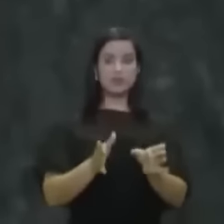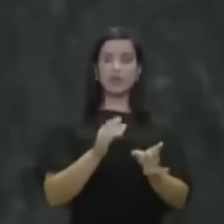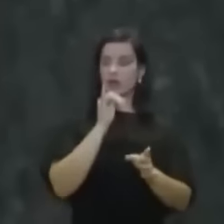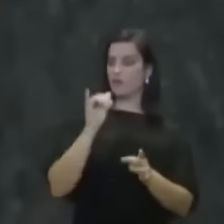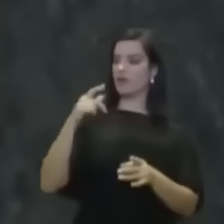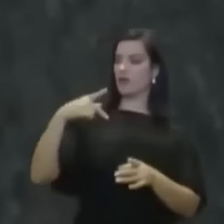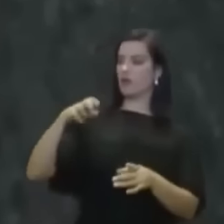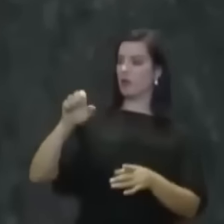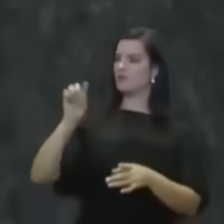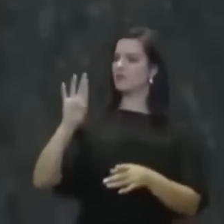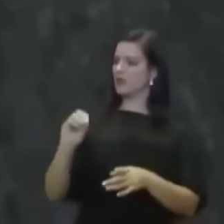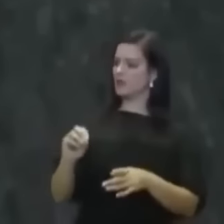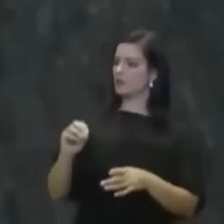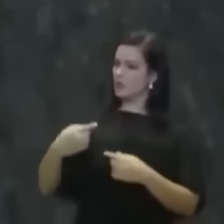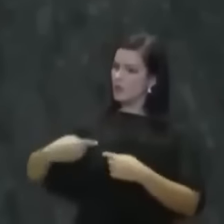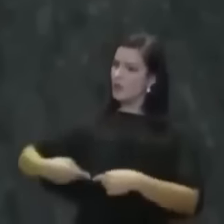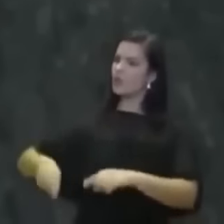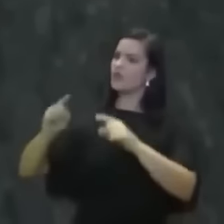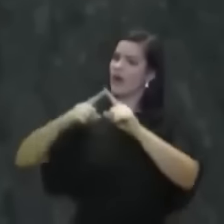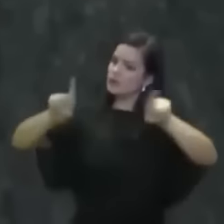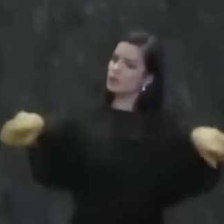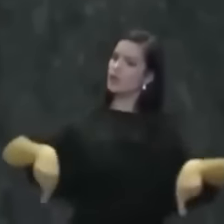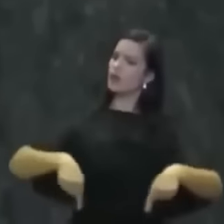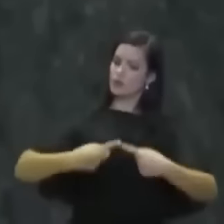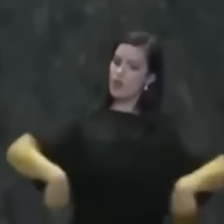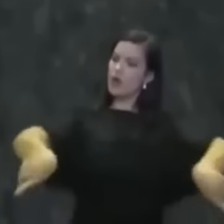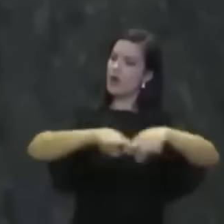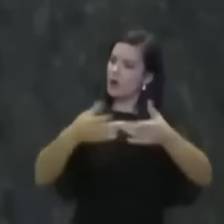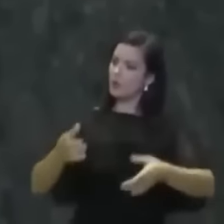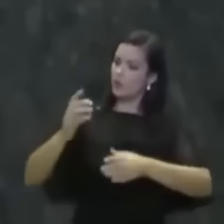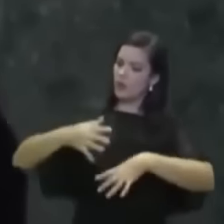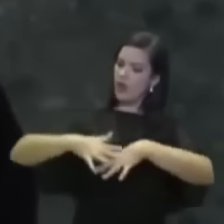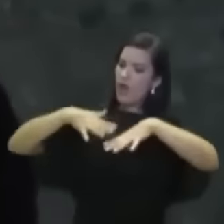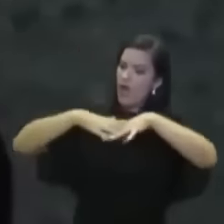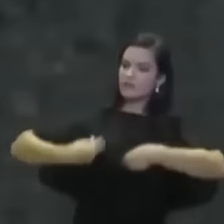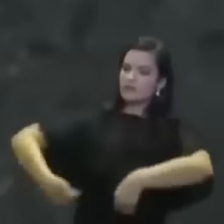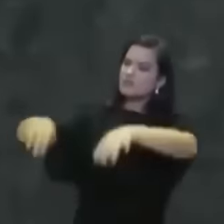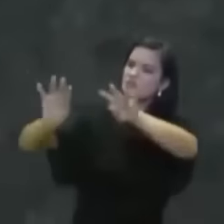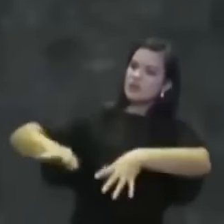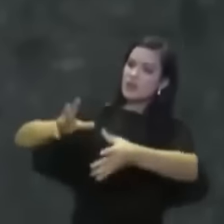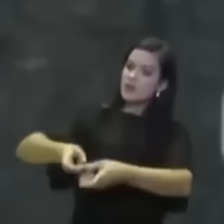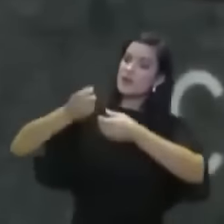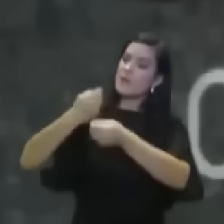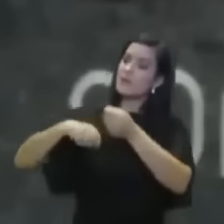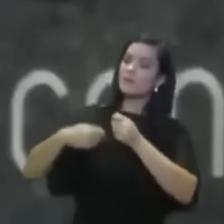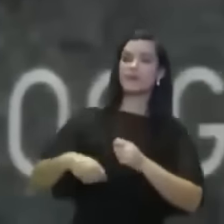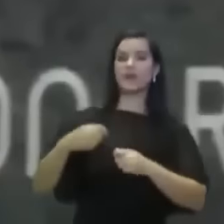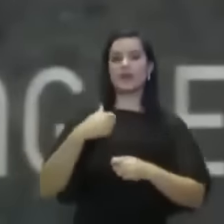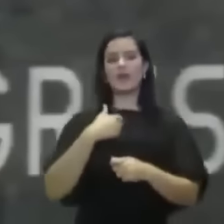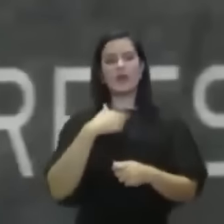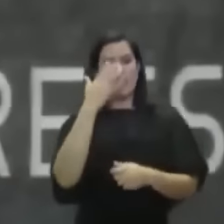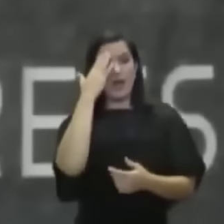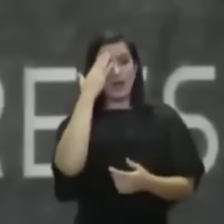ao largo, e lançai as vossas redes para pescar. Penso que deve ter tido um diálogo entre Pedro e Jesus nesses